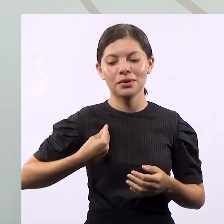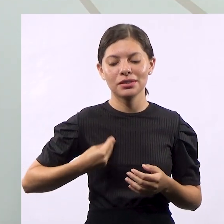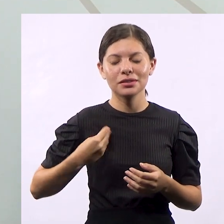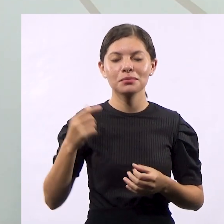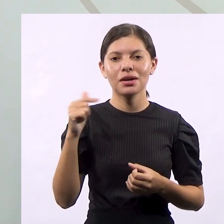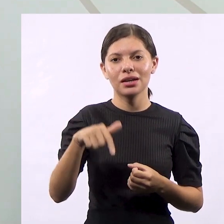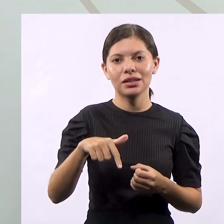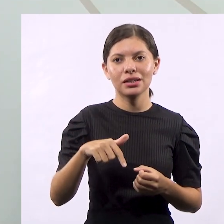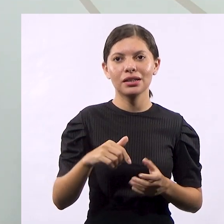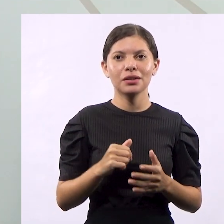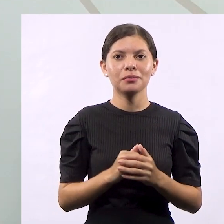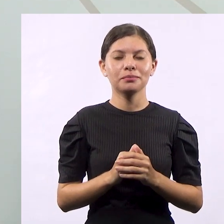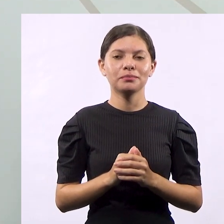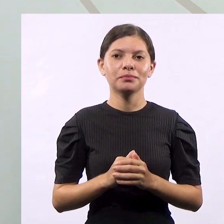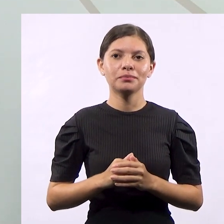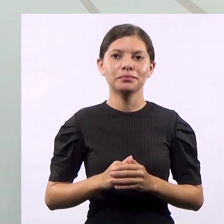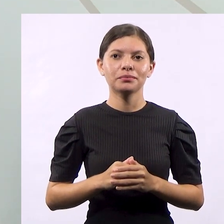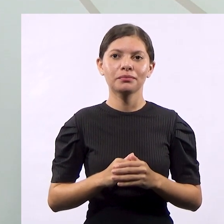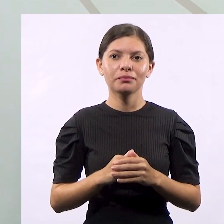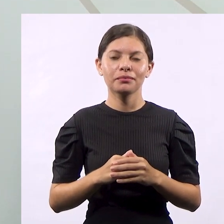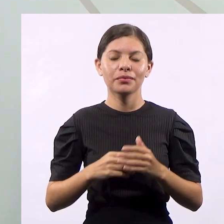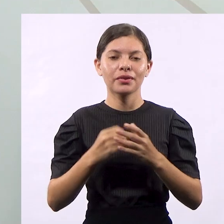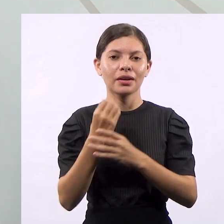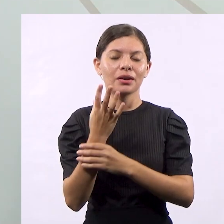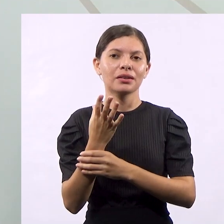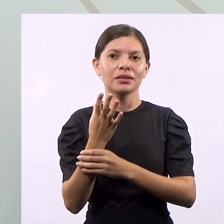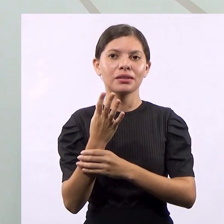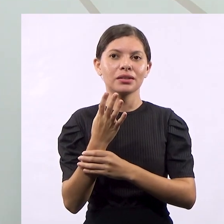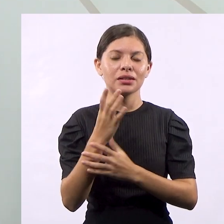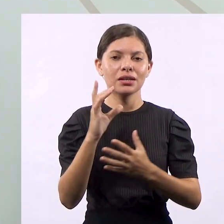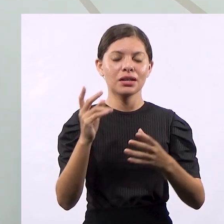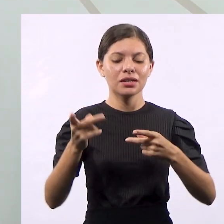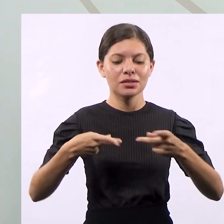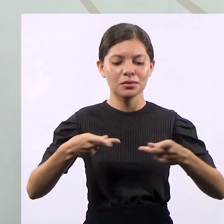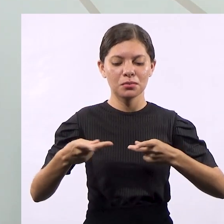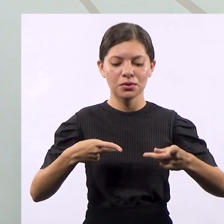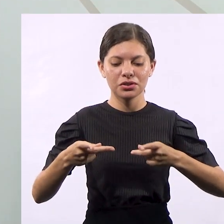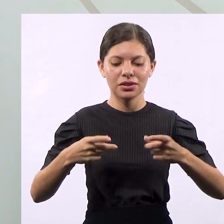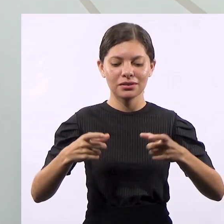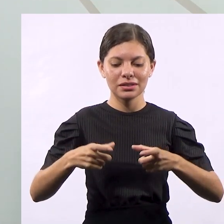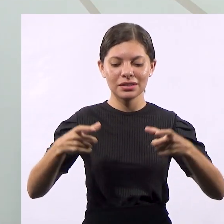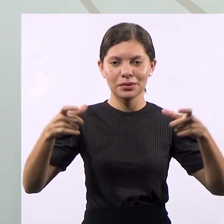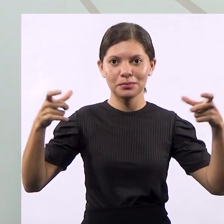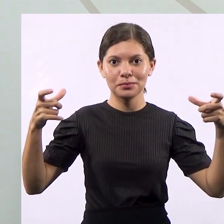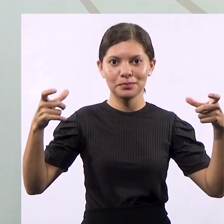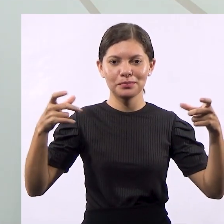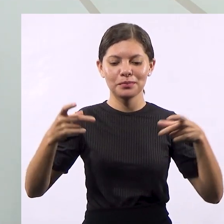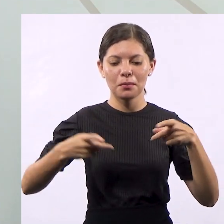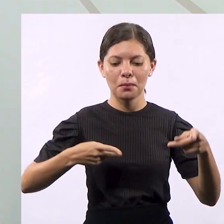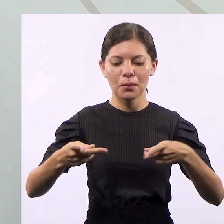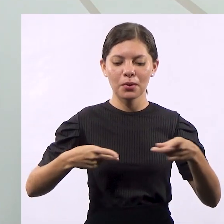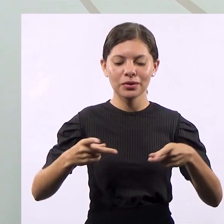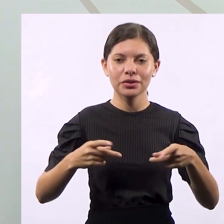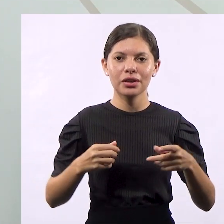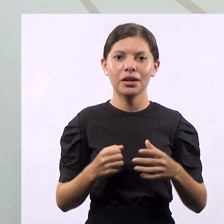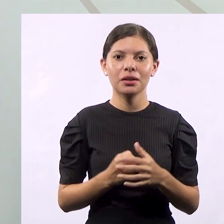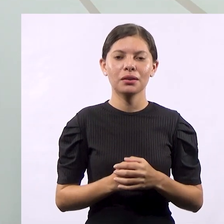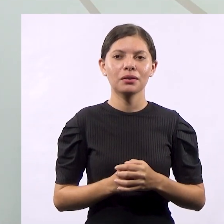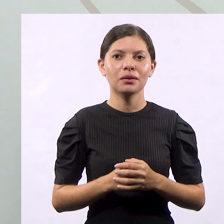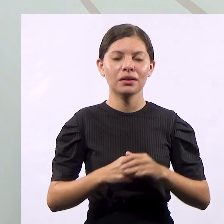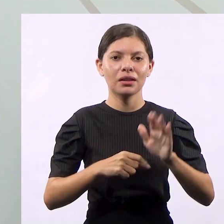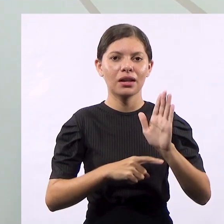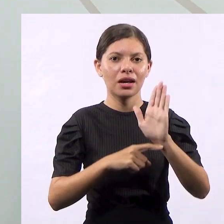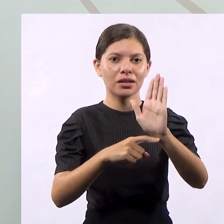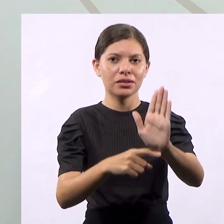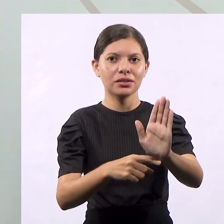estar participando nesse momento, na construção desse projeto, dessa disciplina, né, que ele se amplia para um projeto e